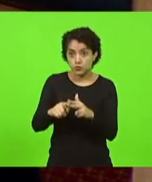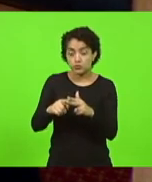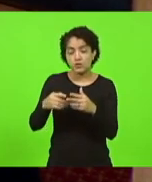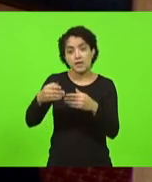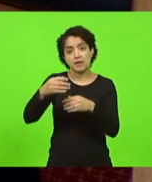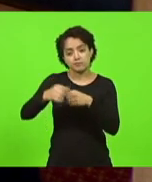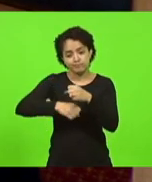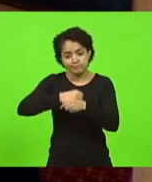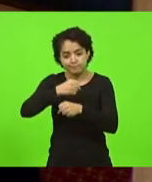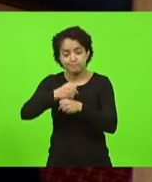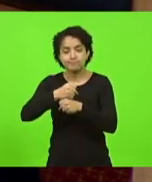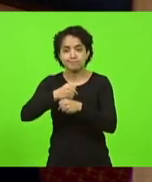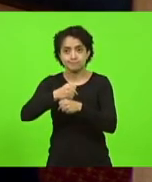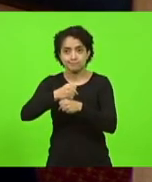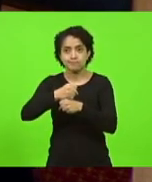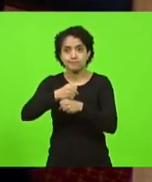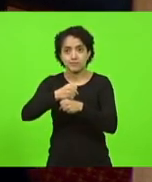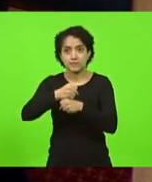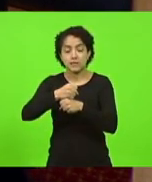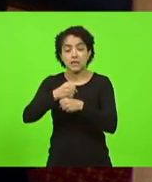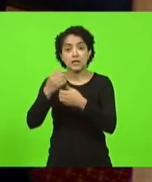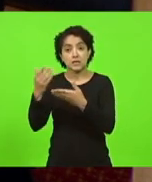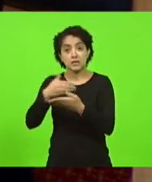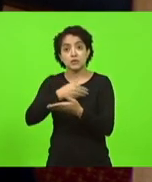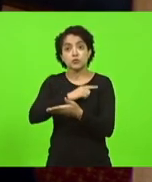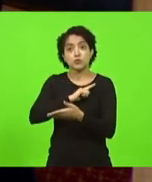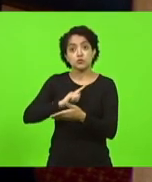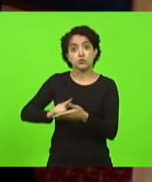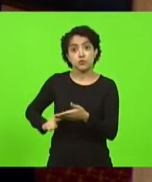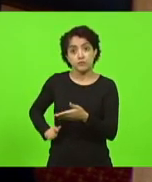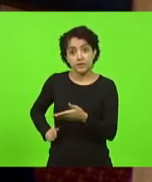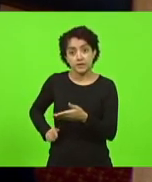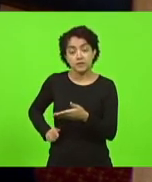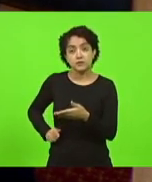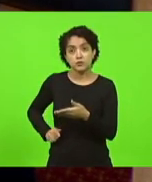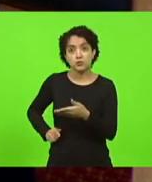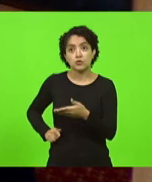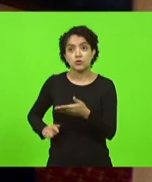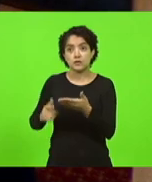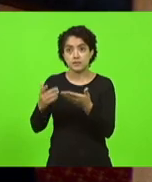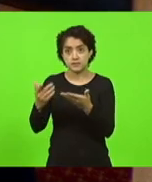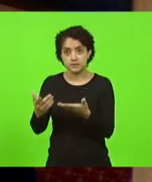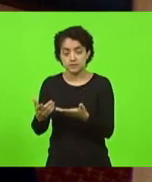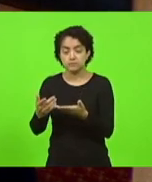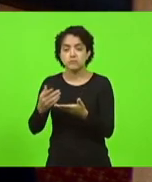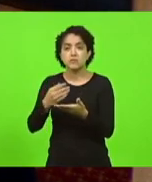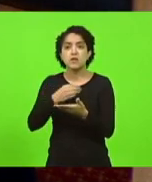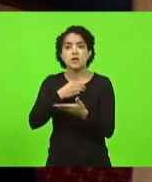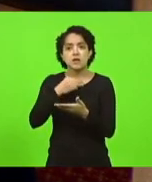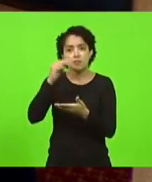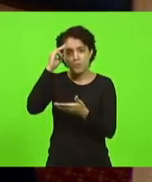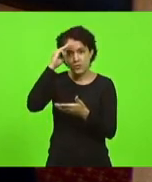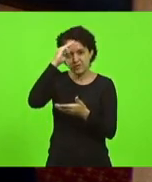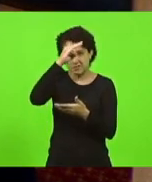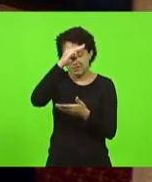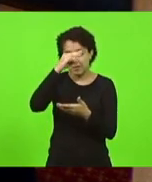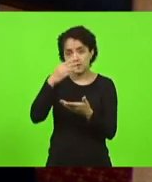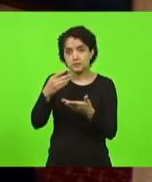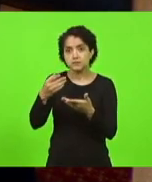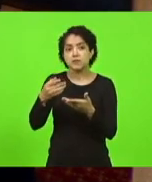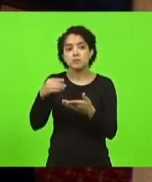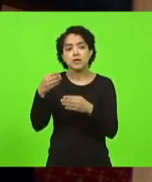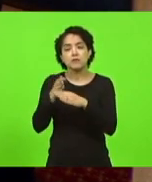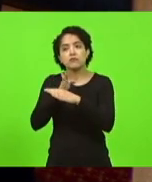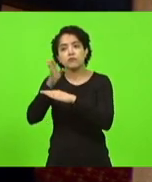um ajuste que os governadores conseguiram, o governador Moisés, inclusive, foi um dos líderes dessa discussão em